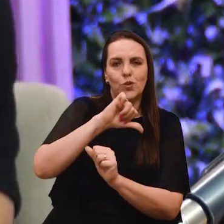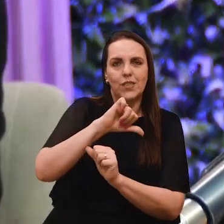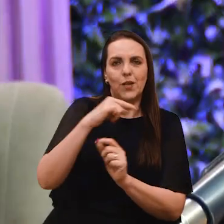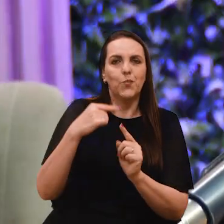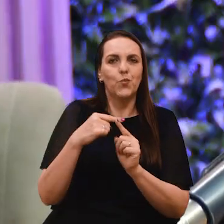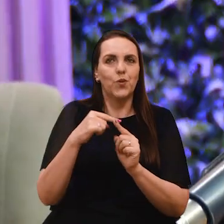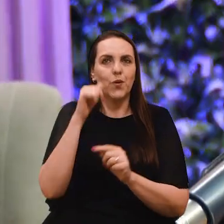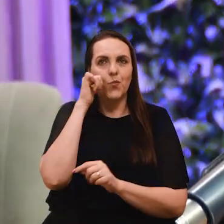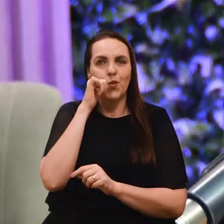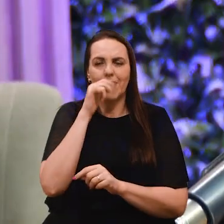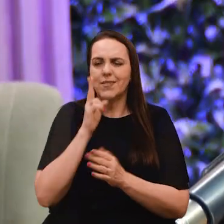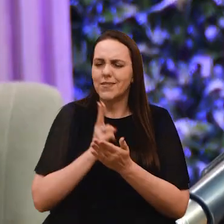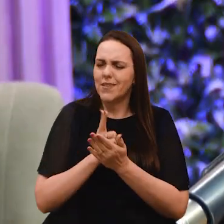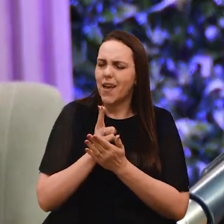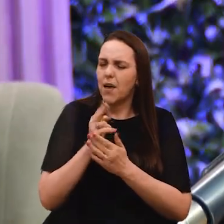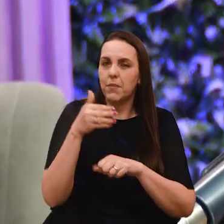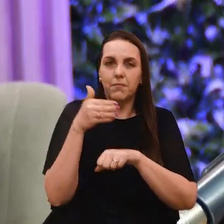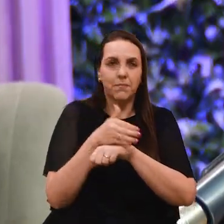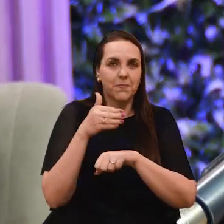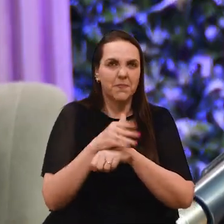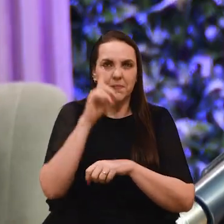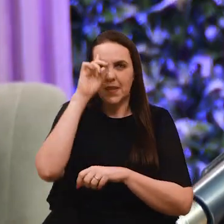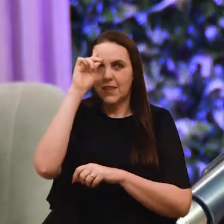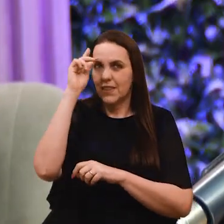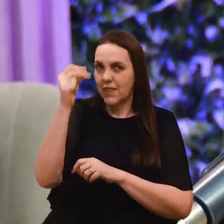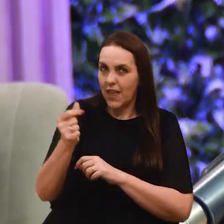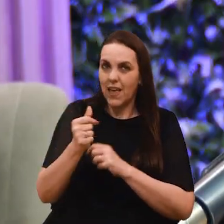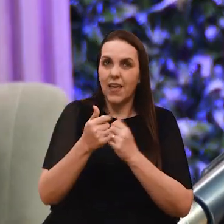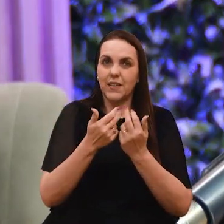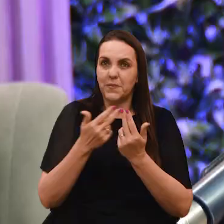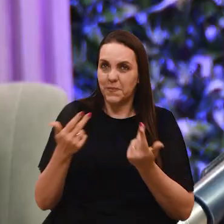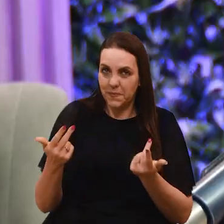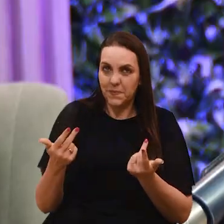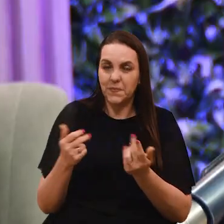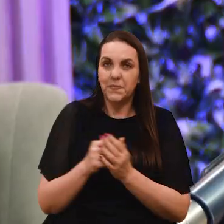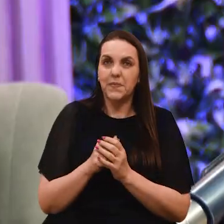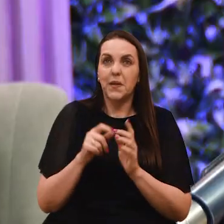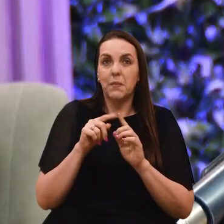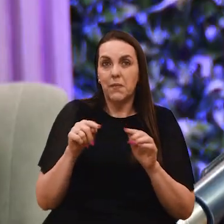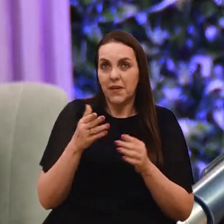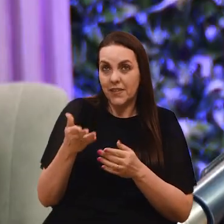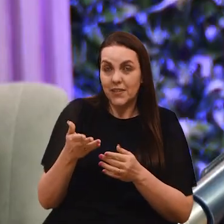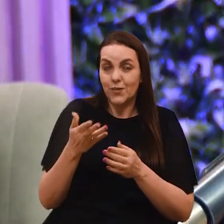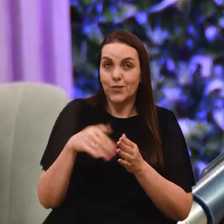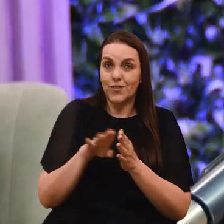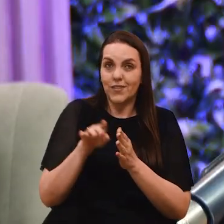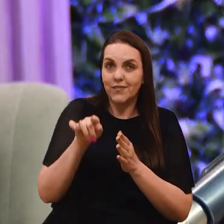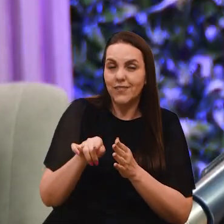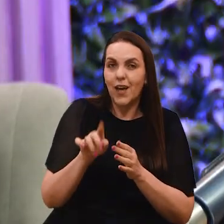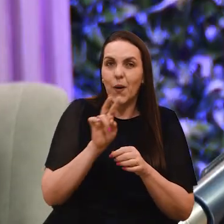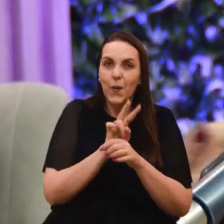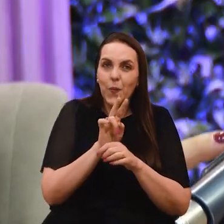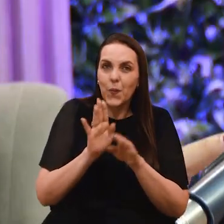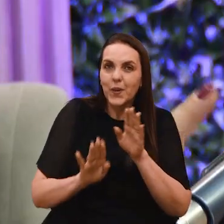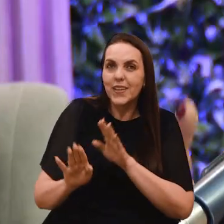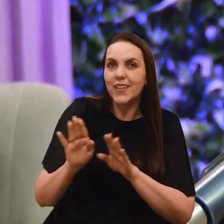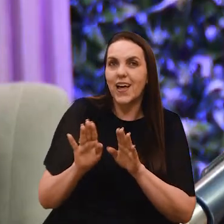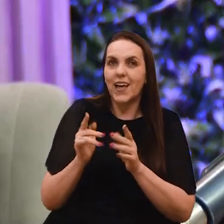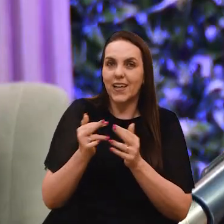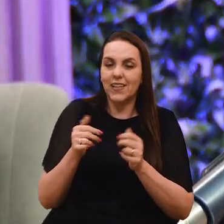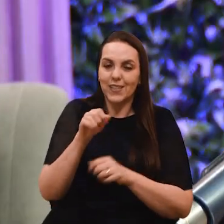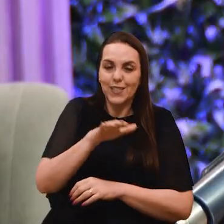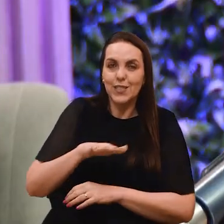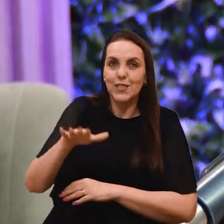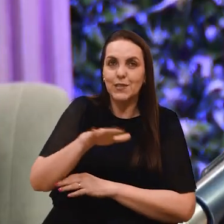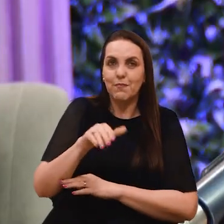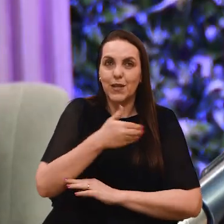mulheres sempre participaram, tiveram ideias, evoluíram. Mas chega ali, tem que cuidar de uma coisa, parece que o espaço público começa